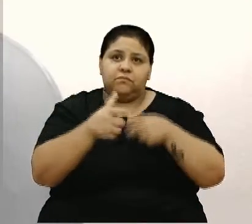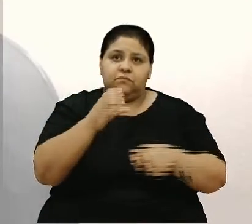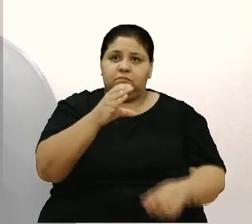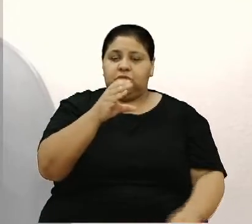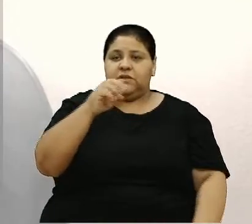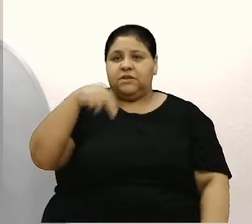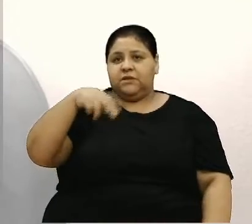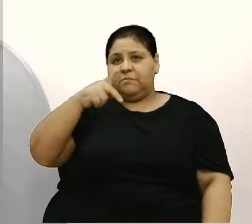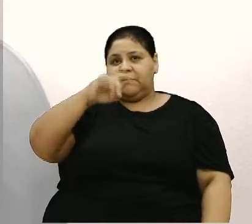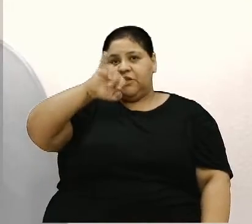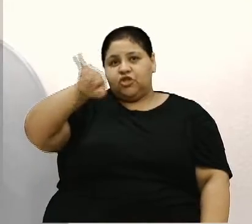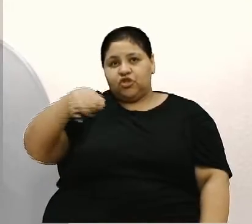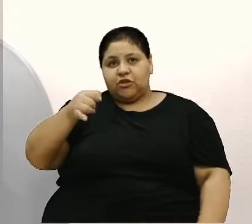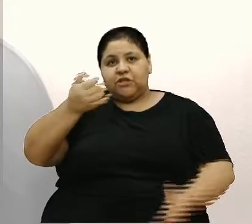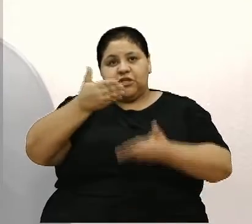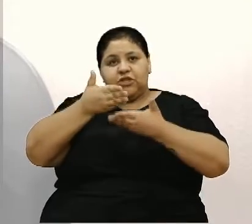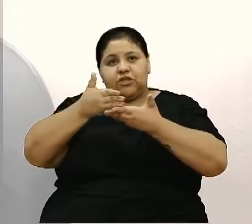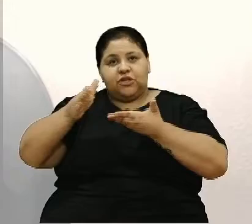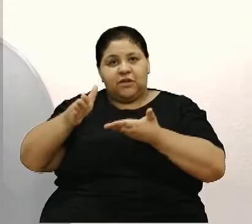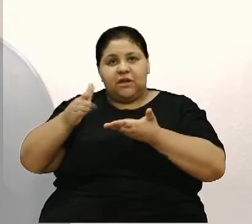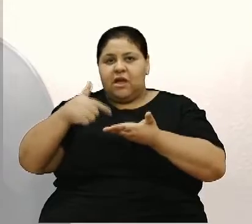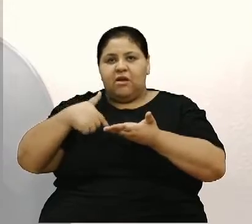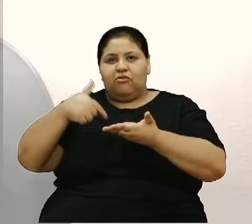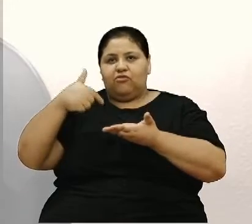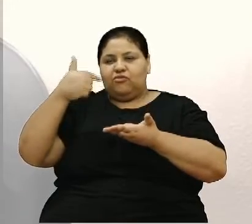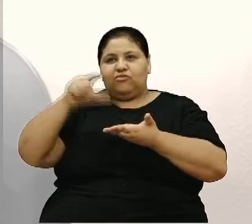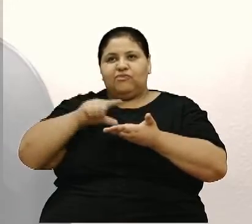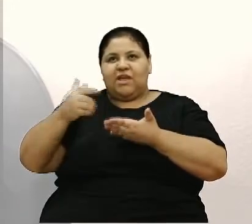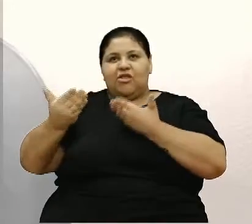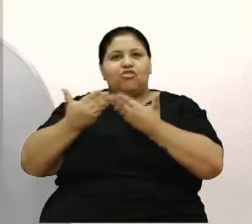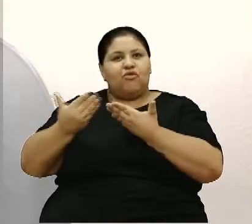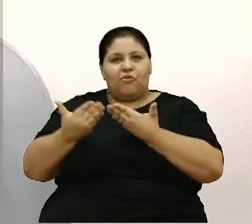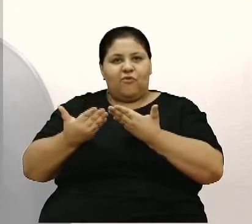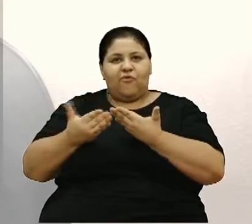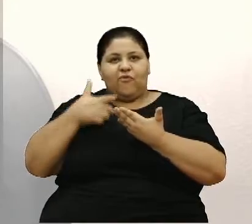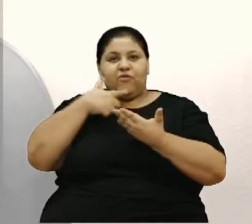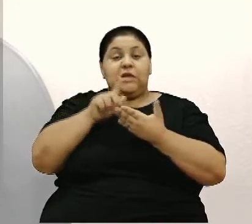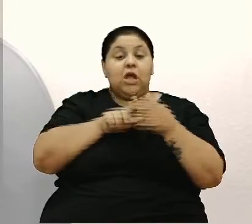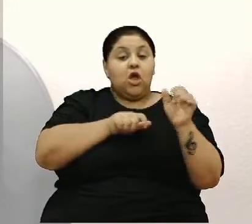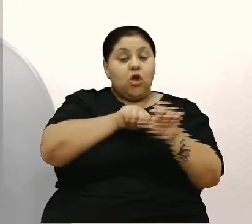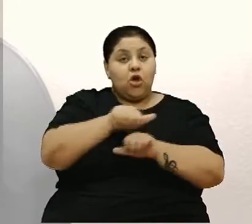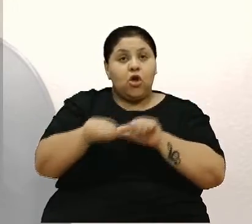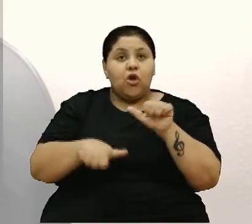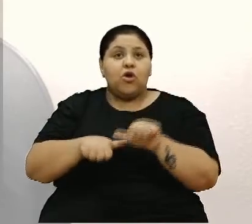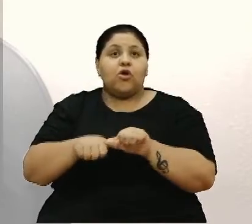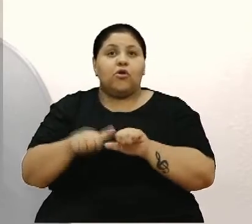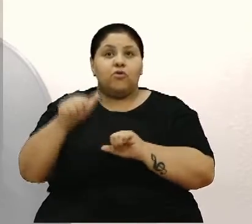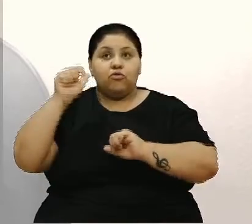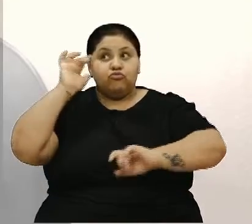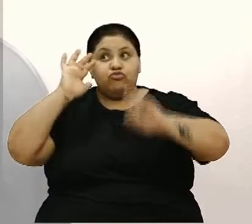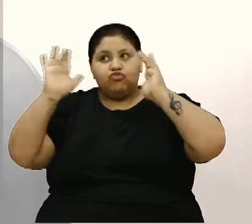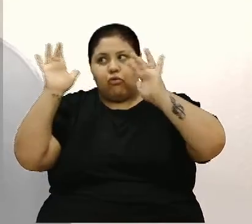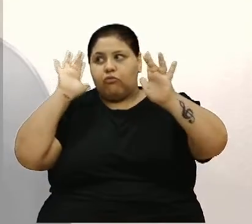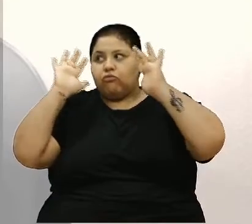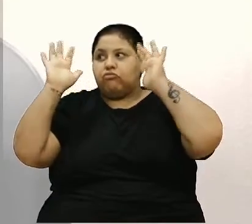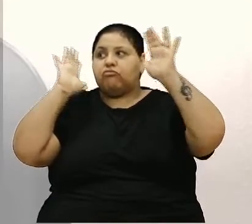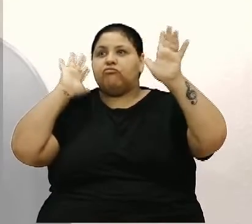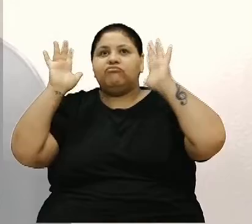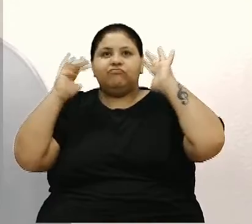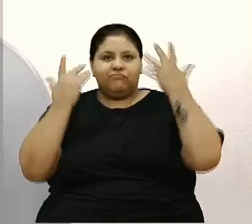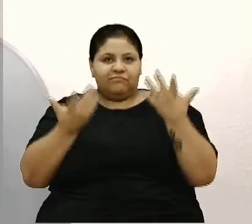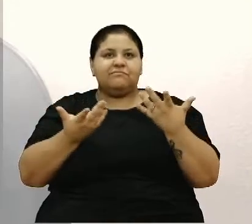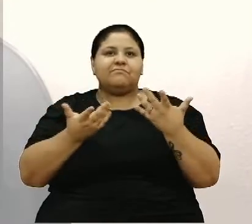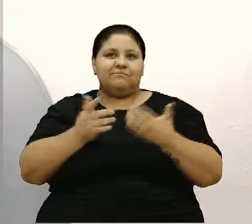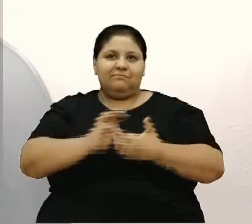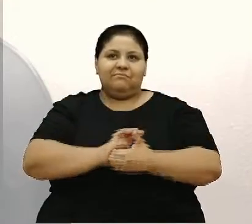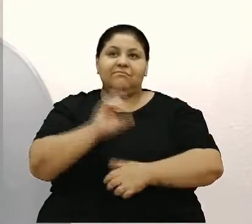que a gente abriu aí, eu não tenho dúvida que a gente conseguiu transformar em um sonho e realizar um sonho